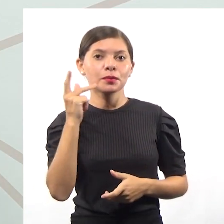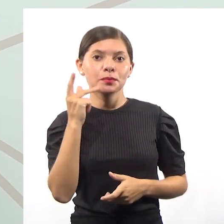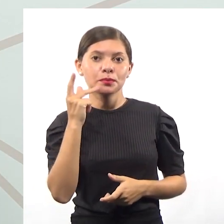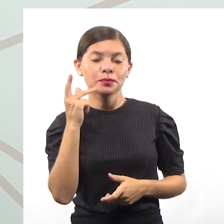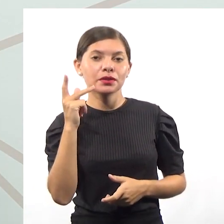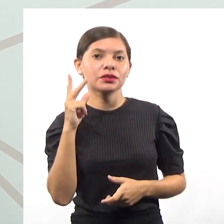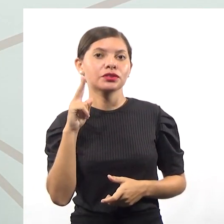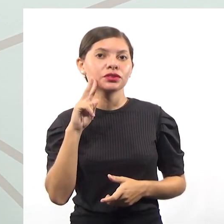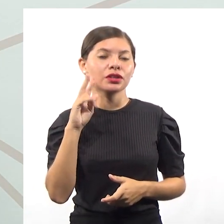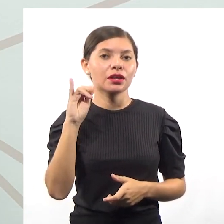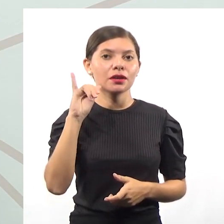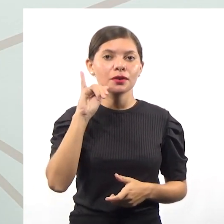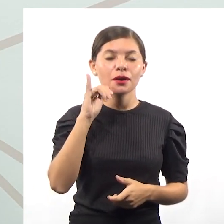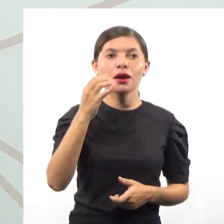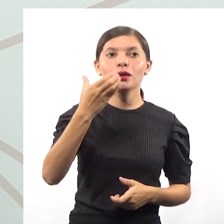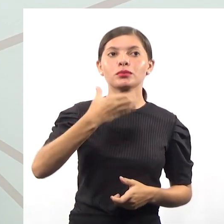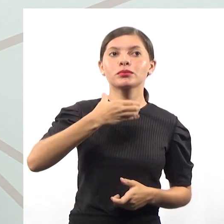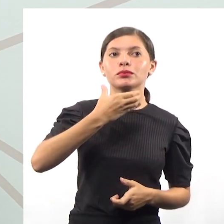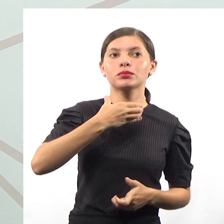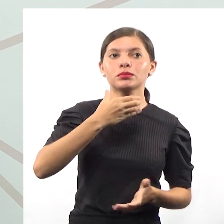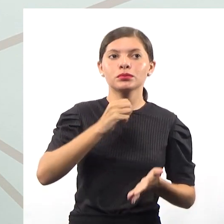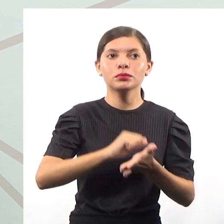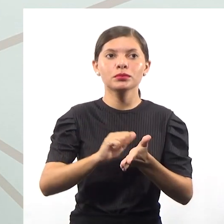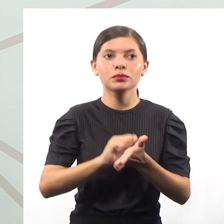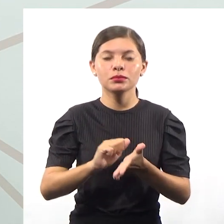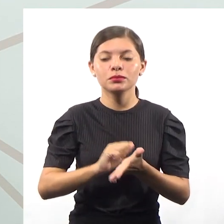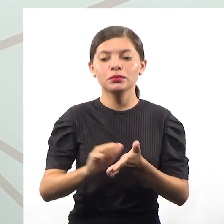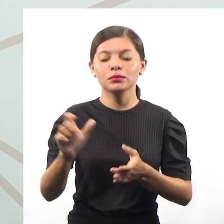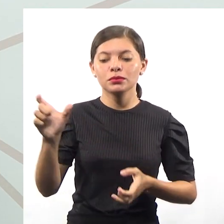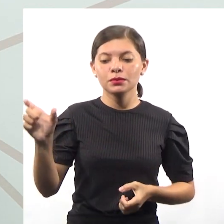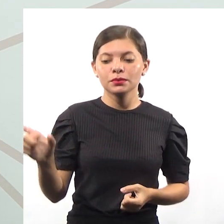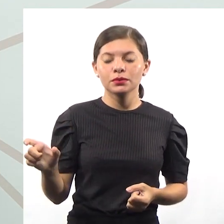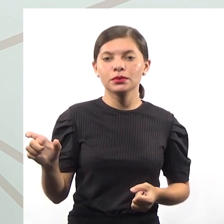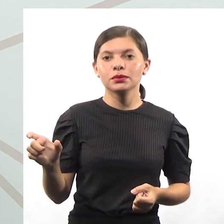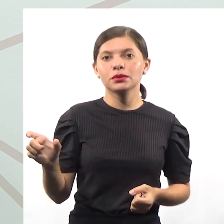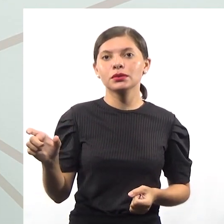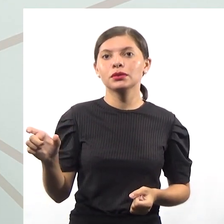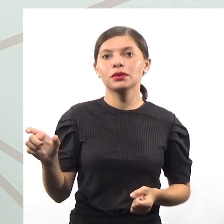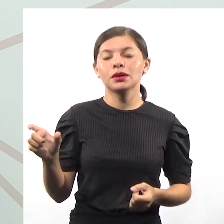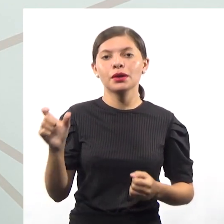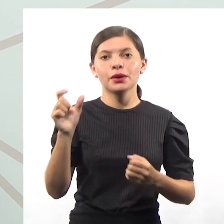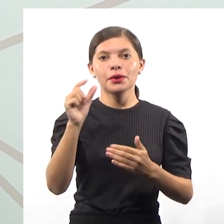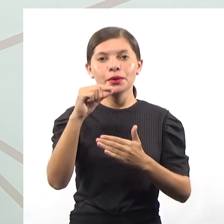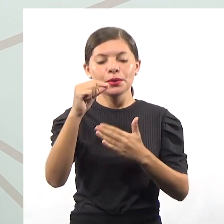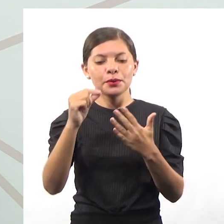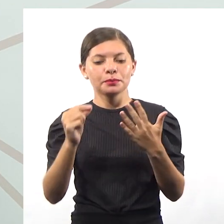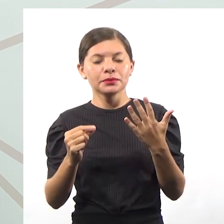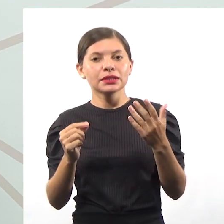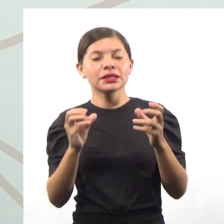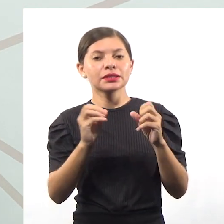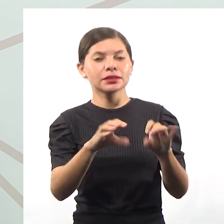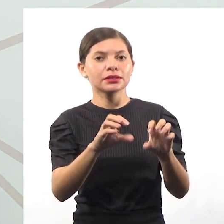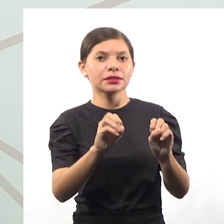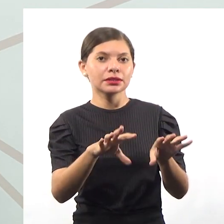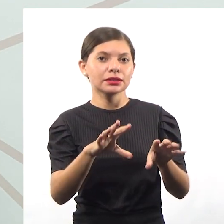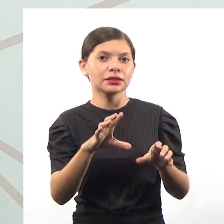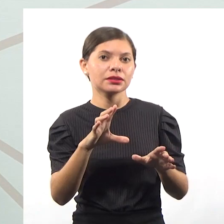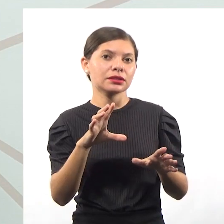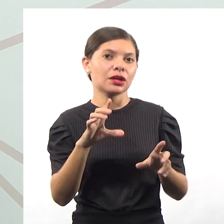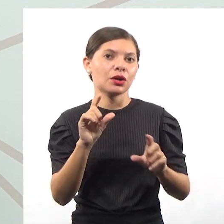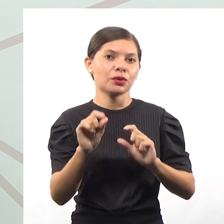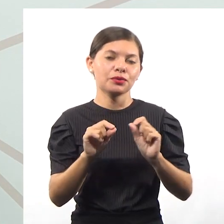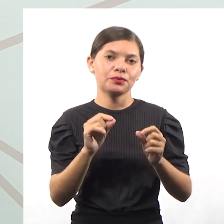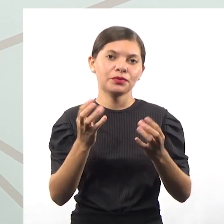Piaget, Vygotsky, Maria Montessori, o próprio Edgar Morin, que fala sobre os pilares da educação,